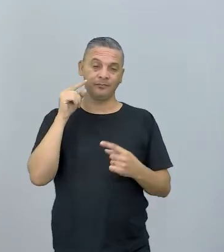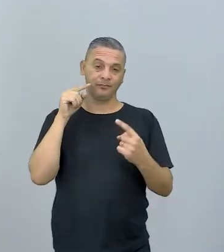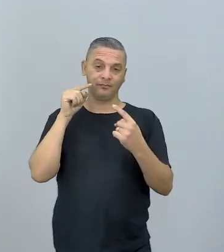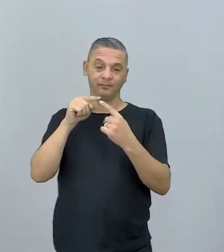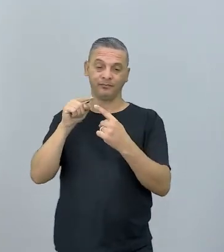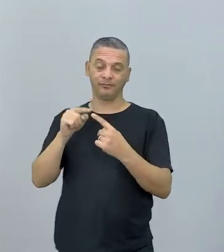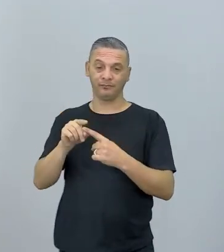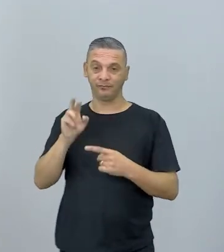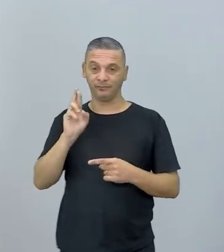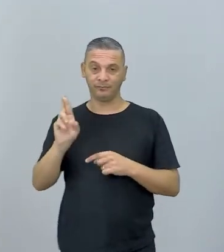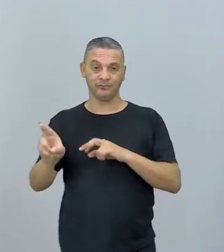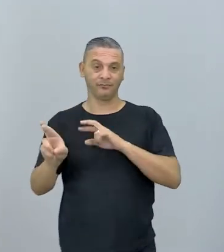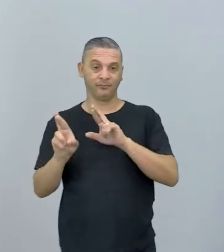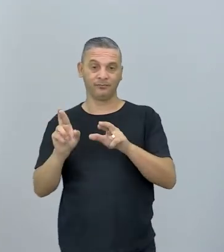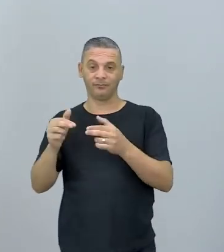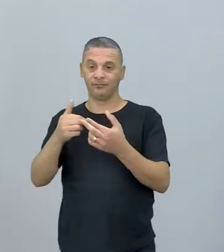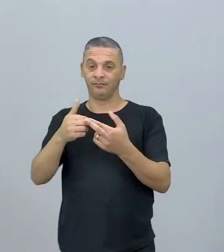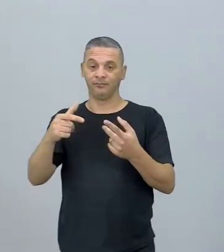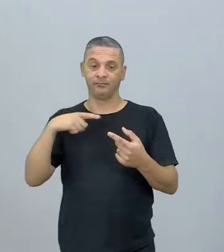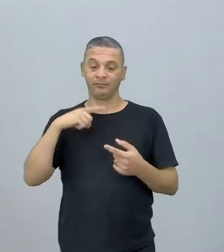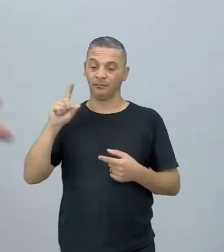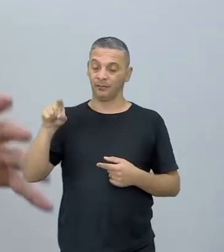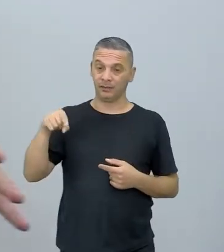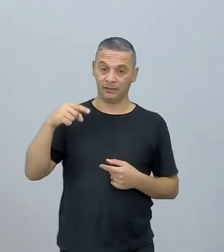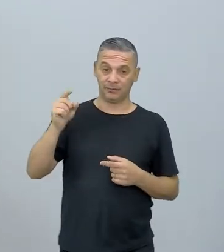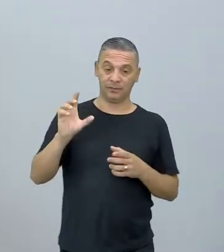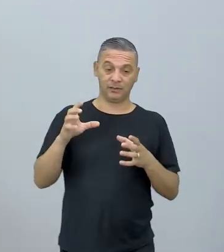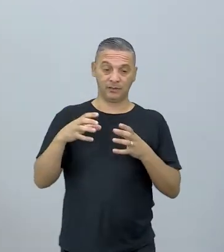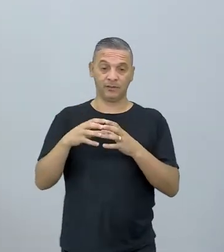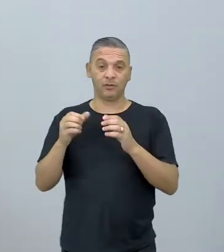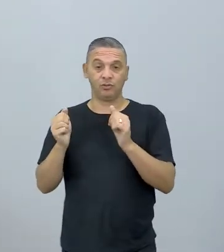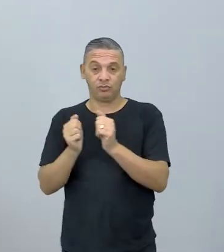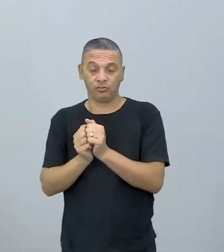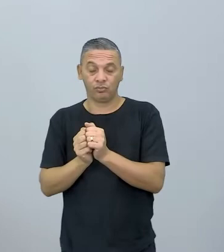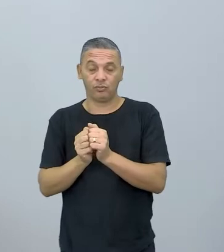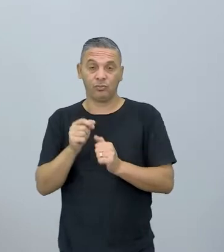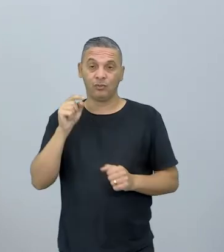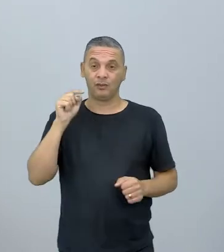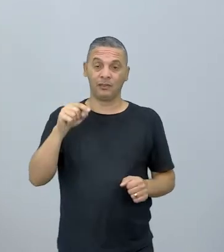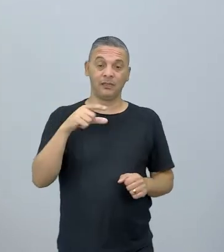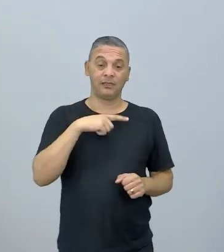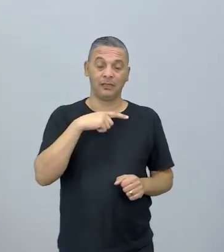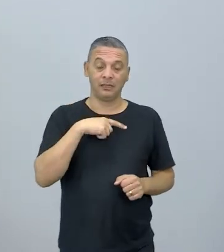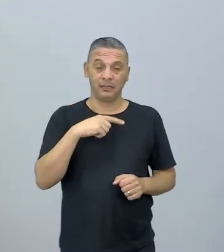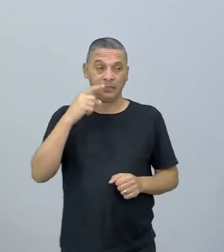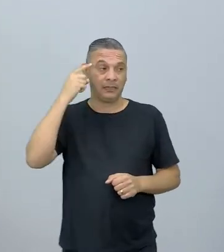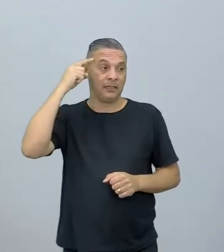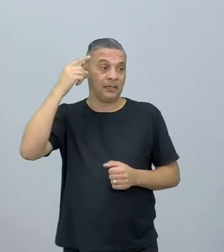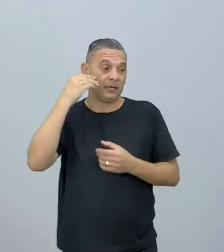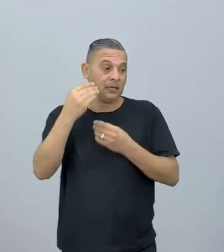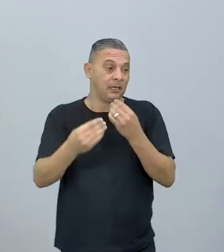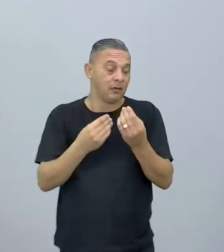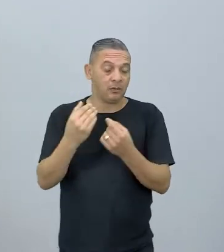pequenas partes para depois, né, no trabalho conjunto, a gente chegar a alguma ideia que possa nos ajudar de alguma